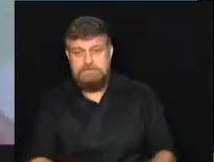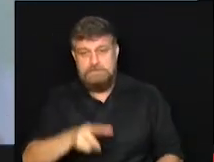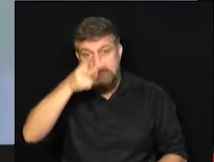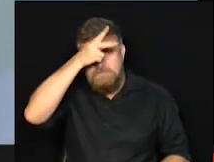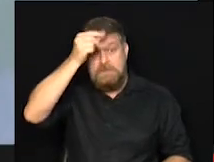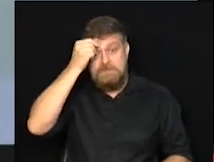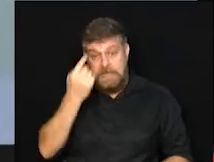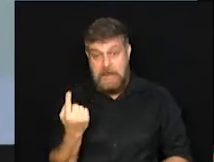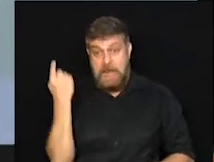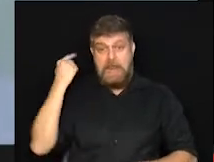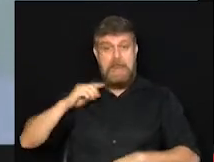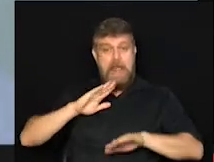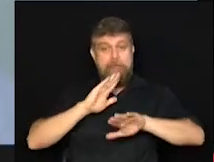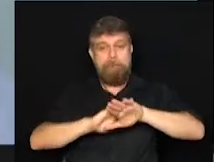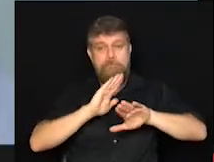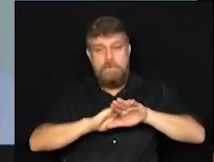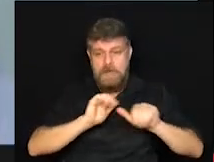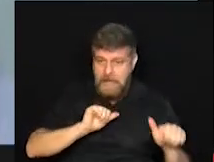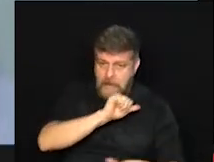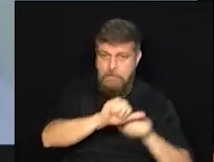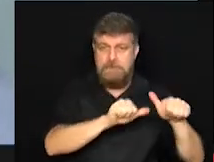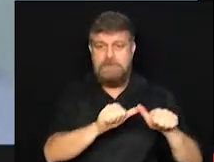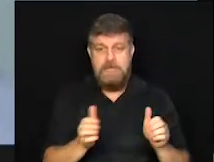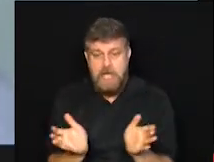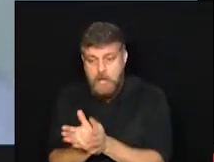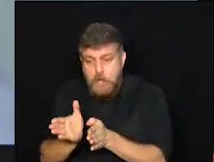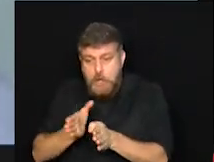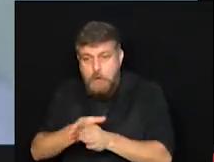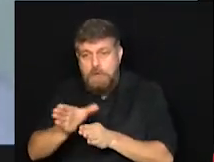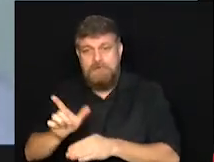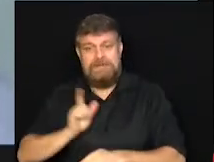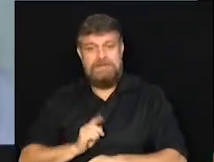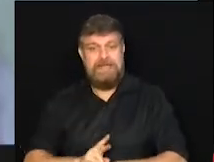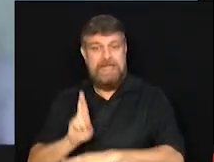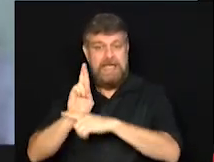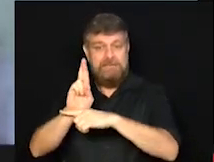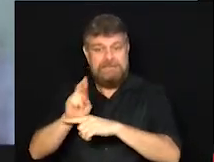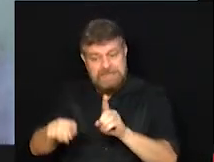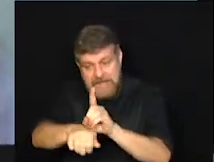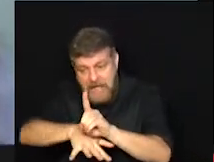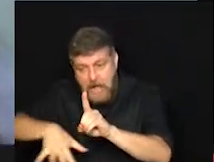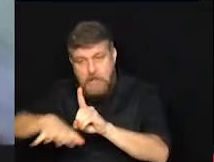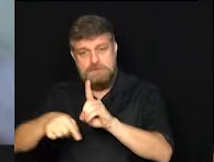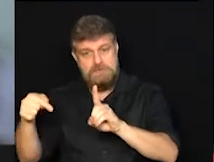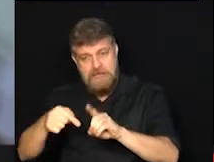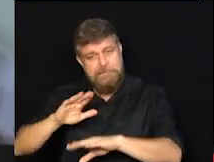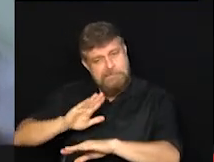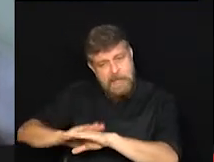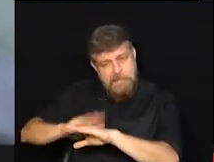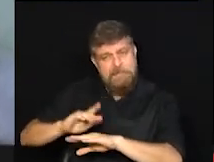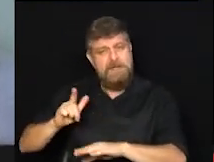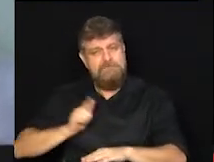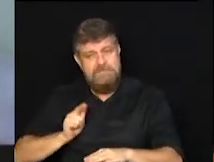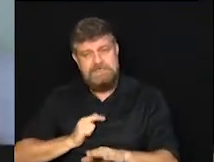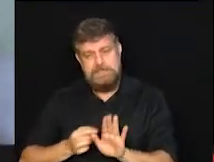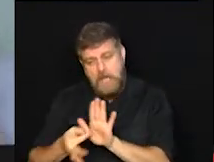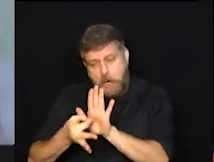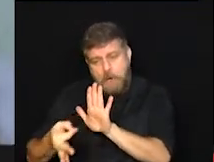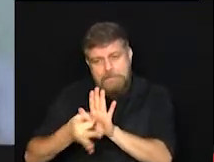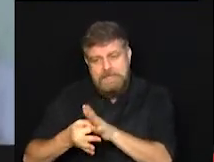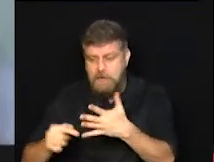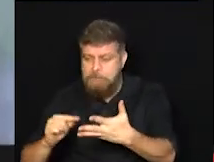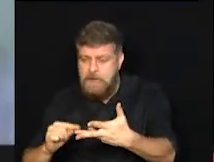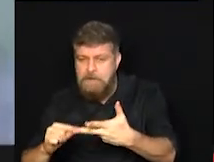outrora propôs essa mudança, e o Conselho, representado pela sociedade civil, que fez essa construção do que deveria